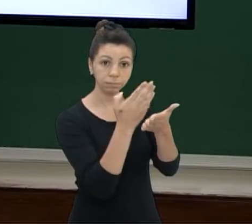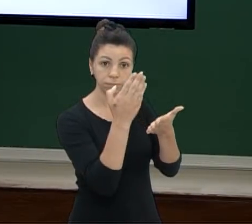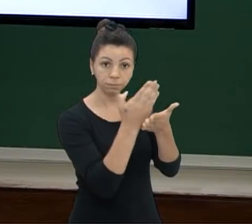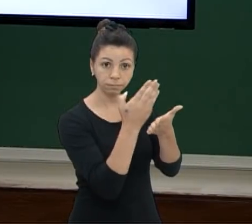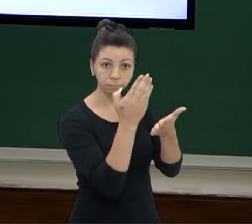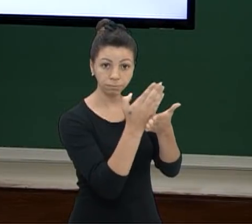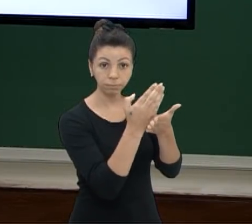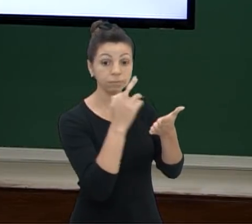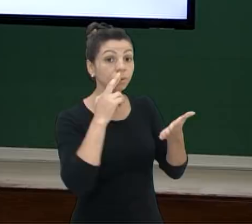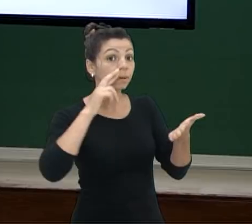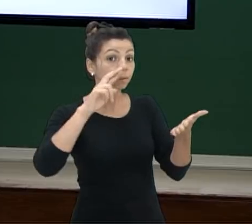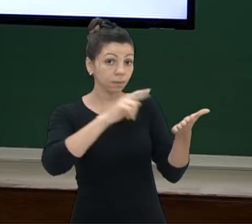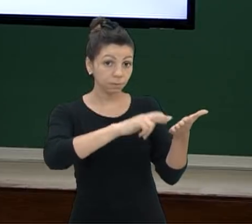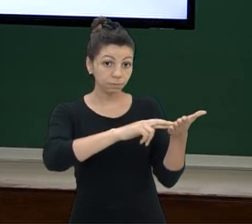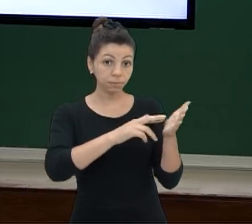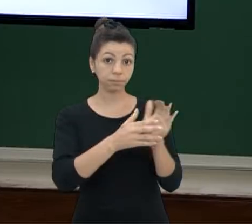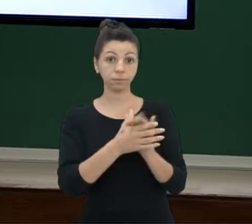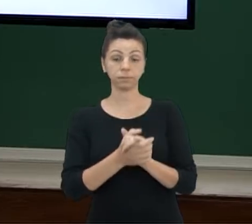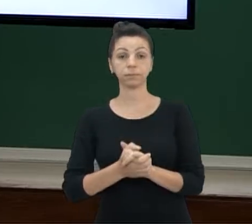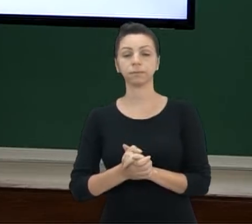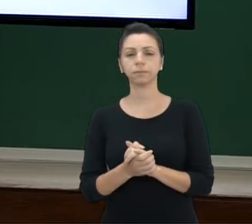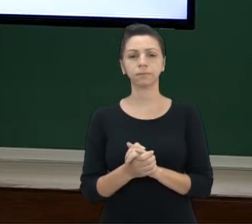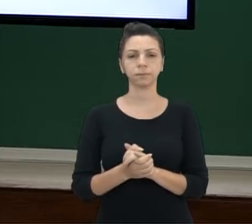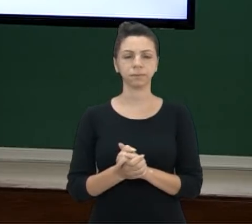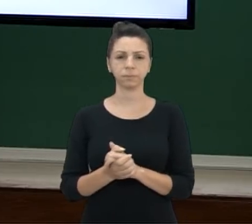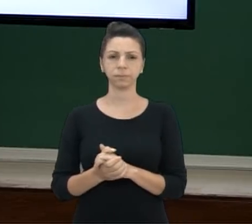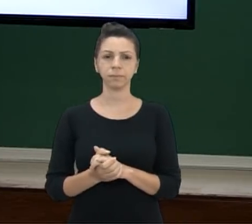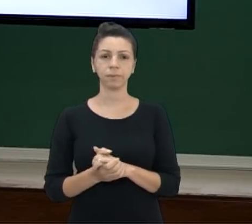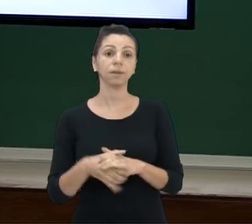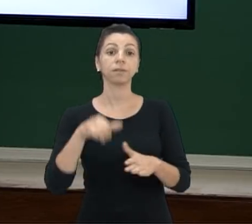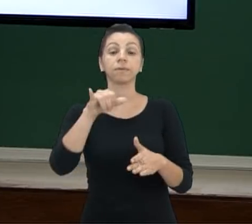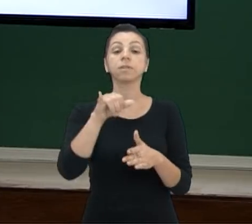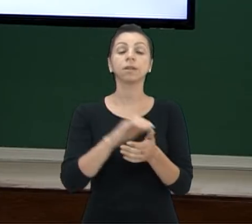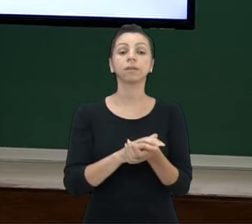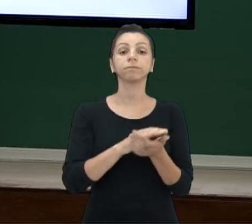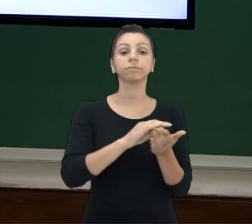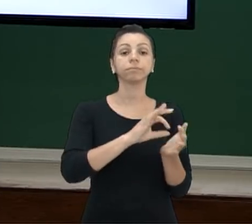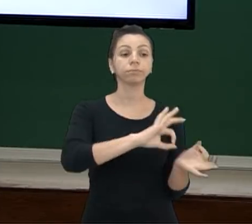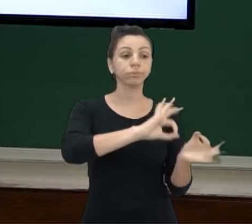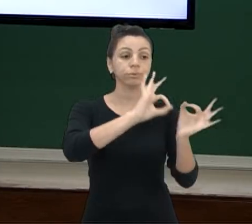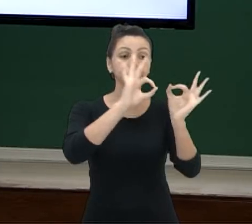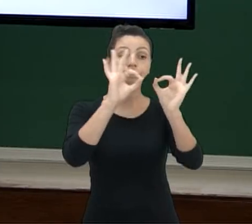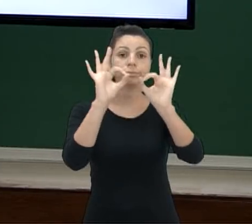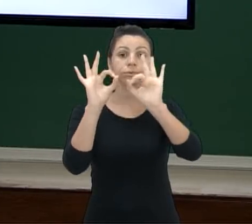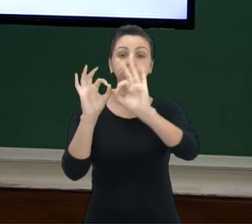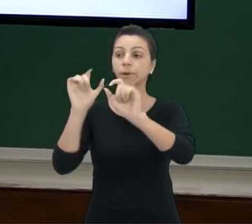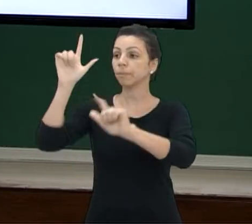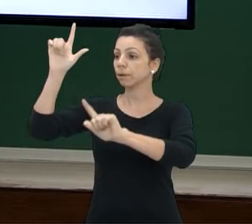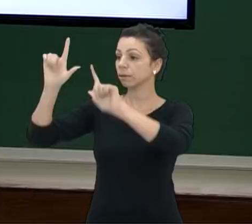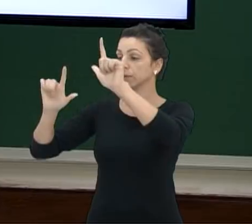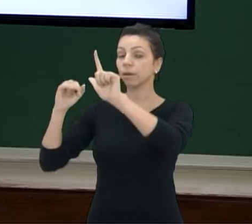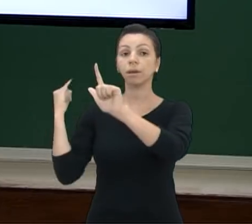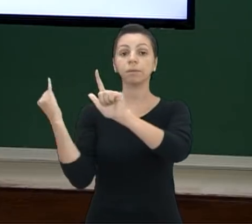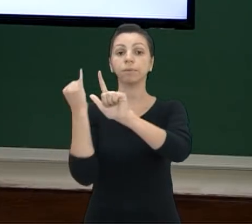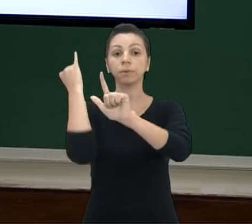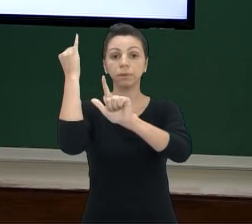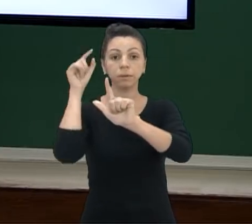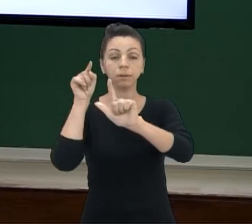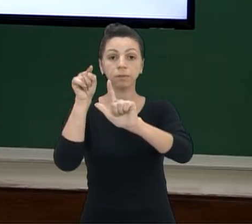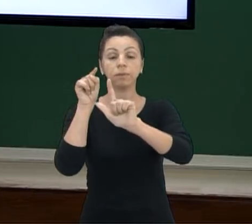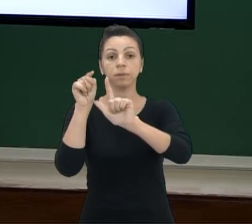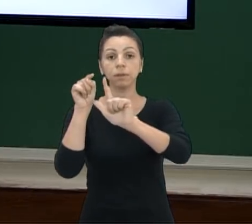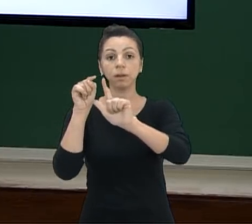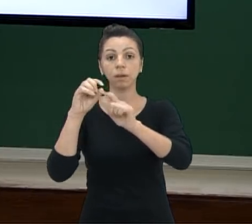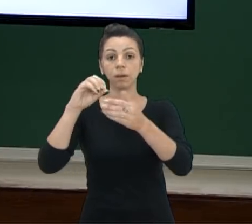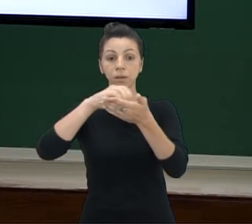e que você responda a ela. E caso você esteja assistindo essa aula apenas pela televisão, é importante que você